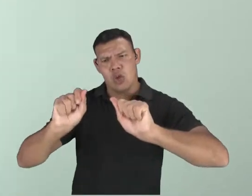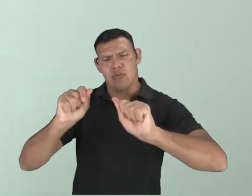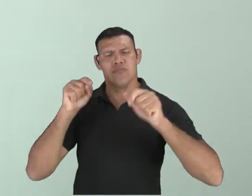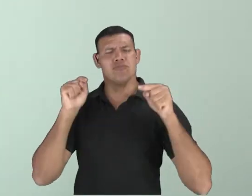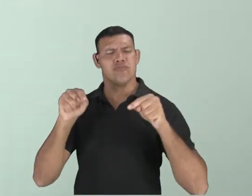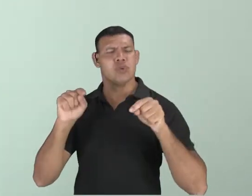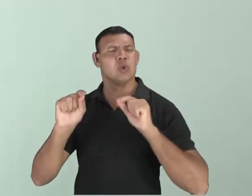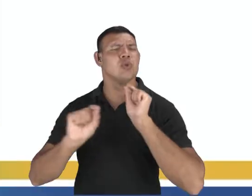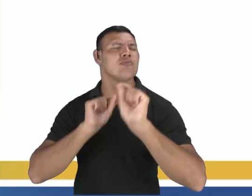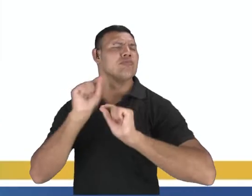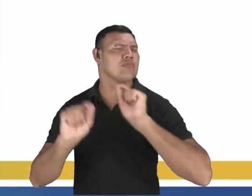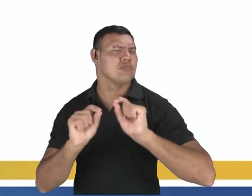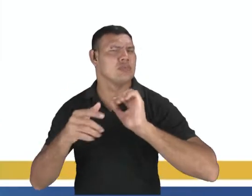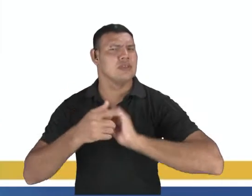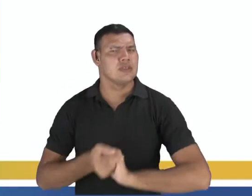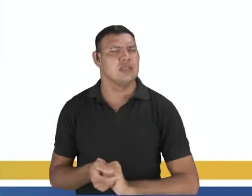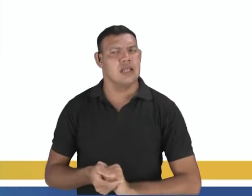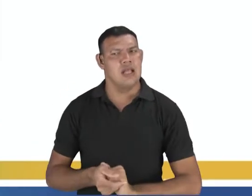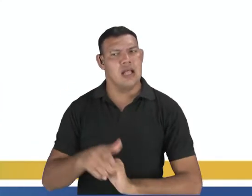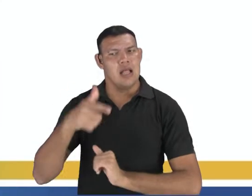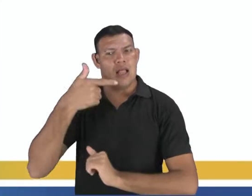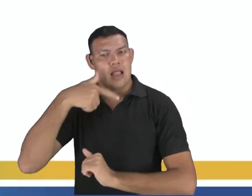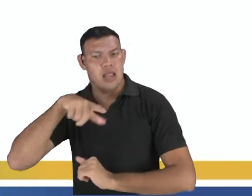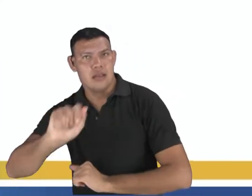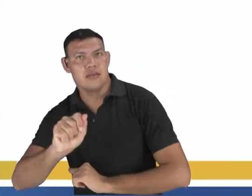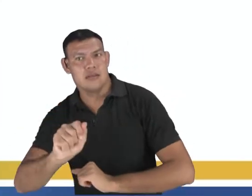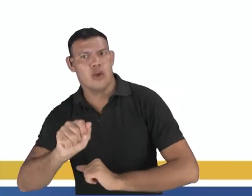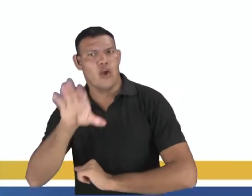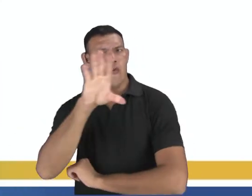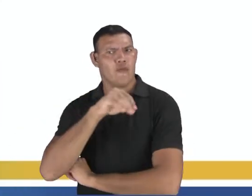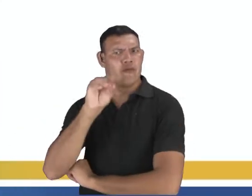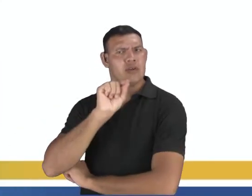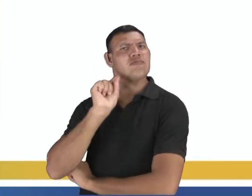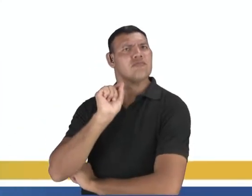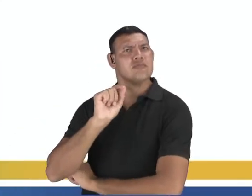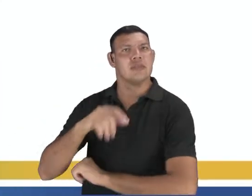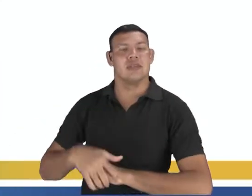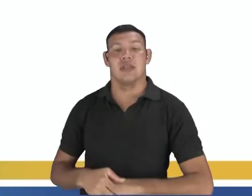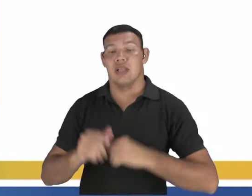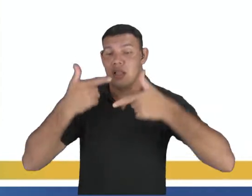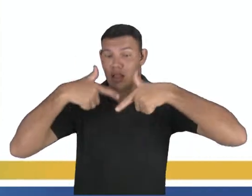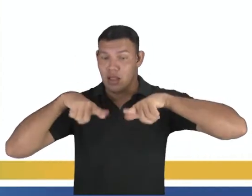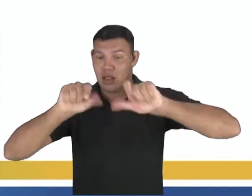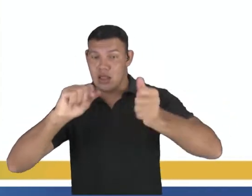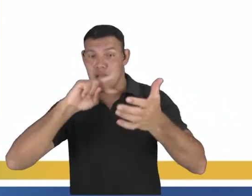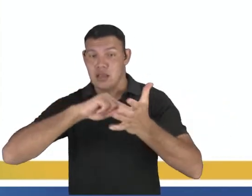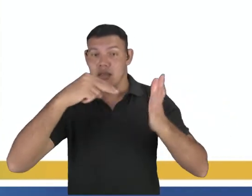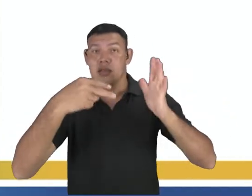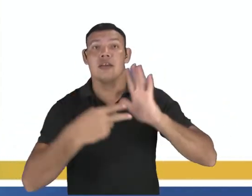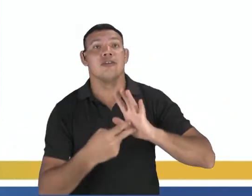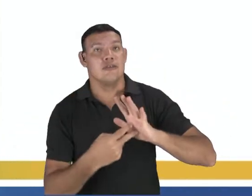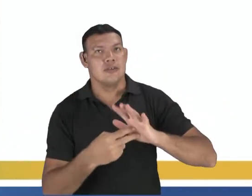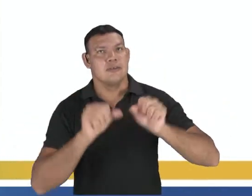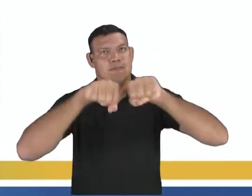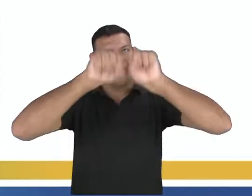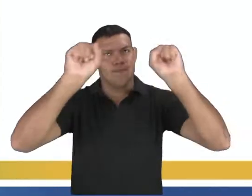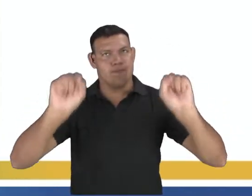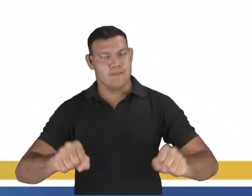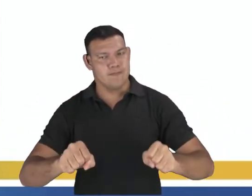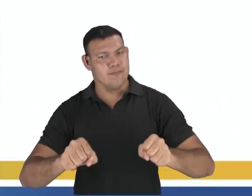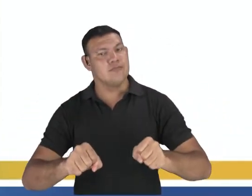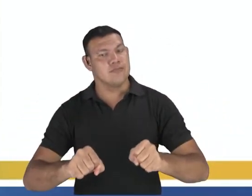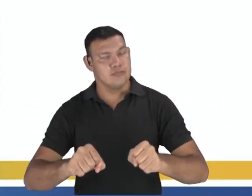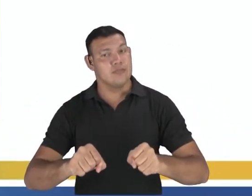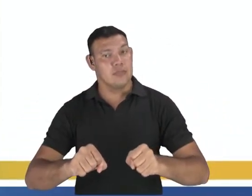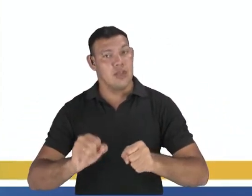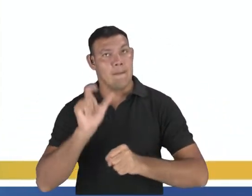pouquinho o que é linguagem, o que é língua e o que é fala. O que é linguagem? É o sistema de sinais linguísticos, ou